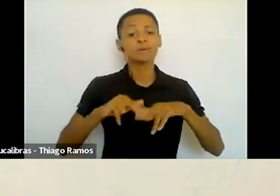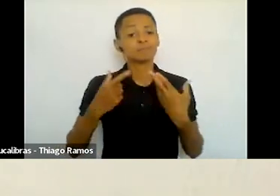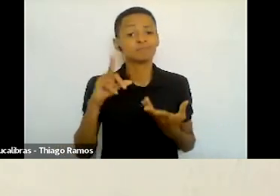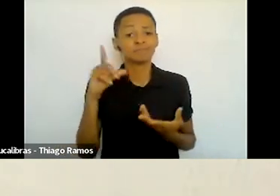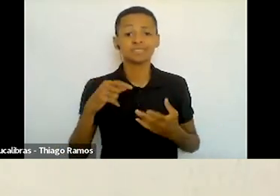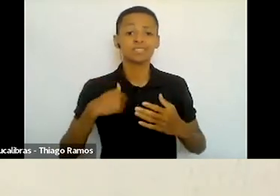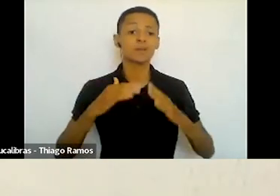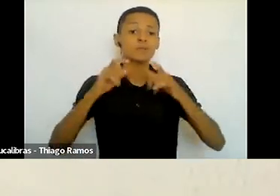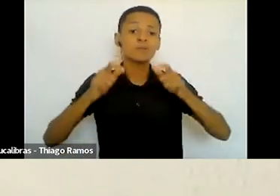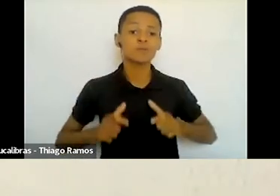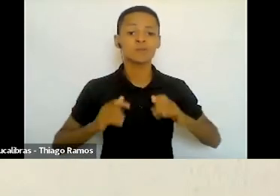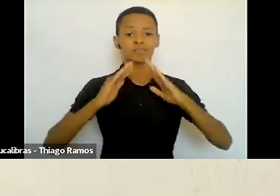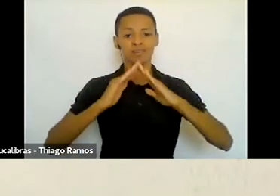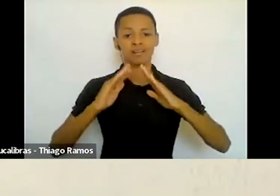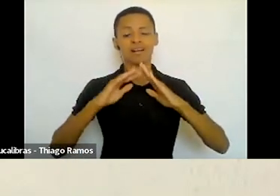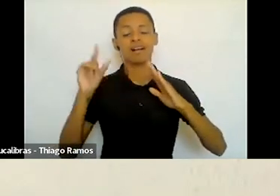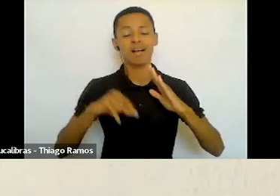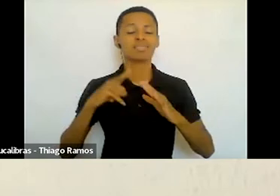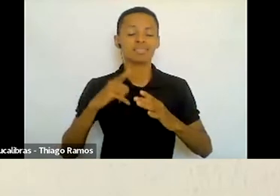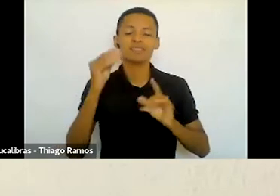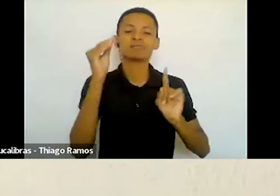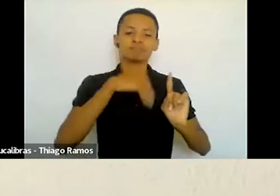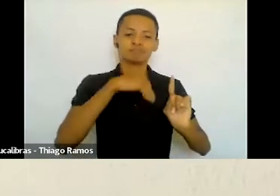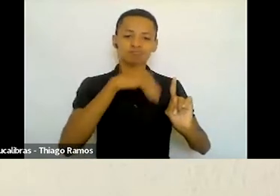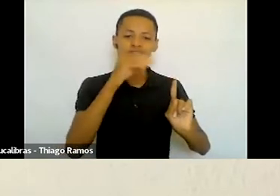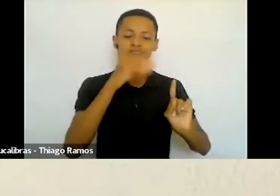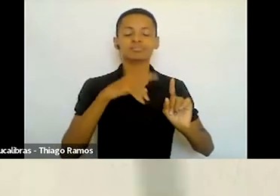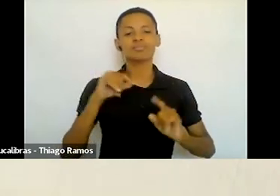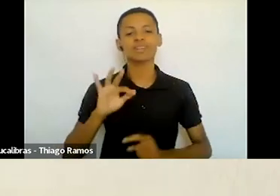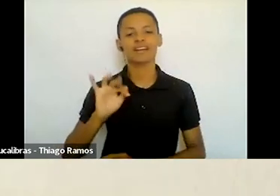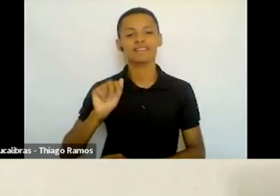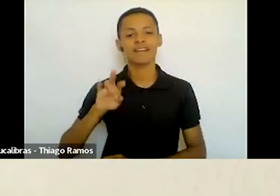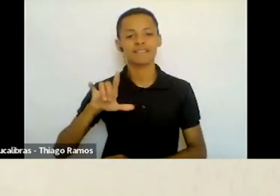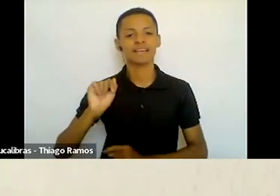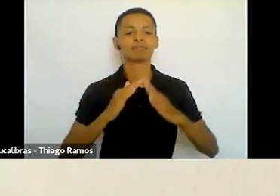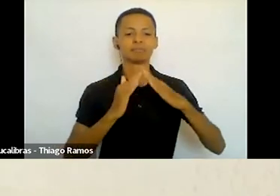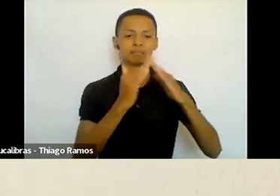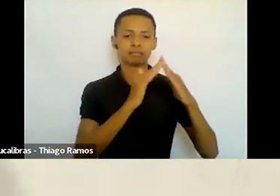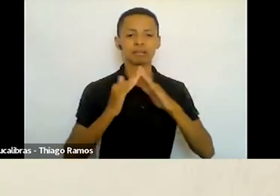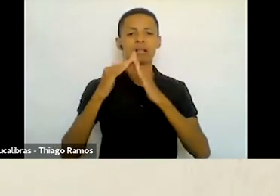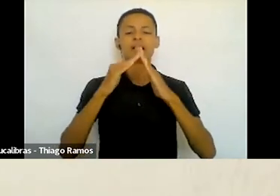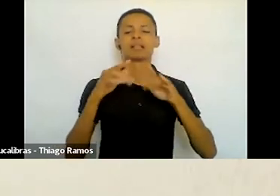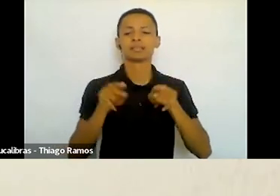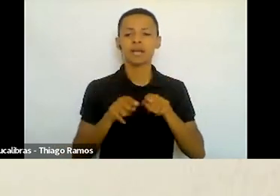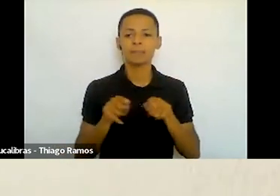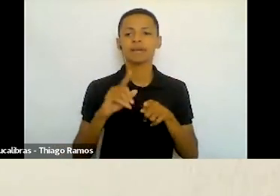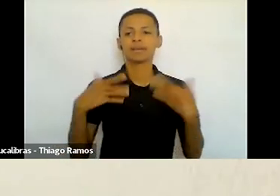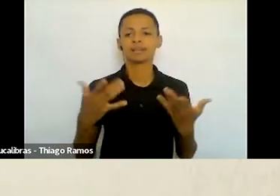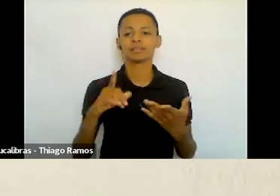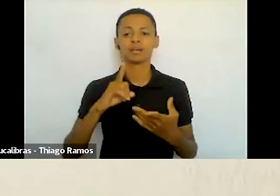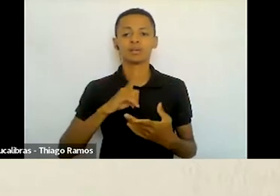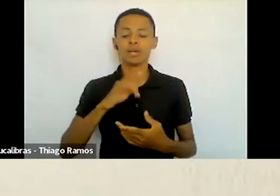que historicamente já é vulnerabilizado, que é a favela. Né? Existe a favela e o asfalto, e dentro da favela o